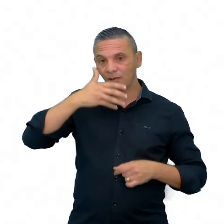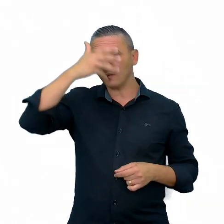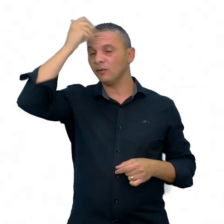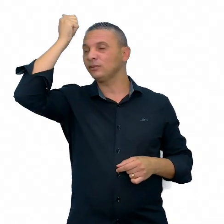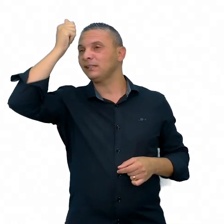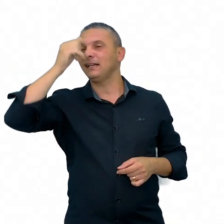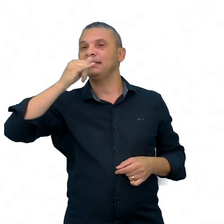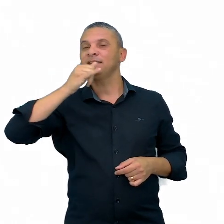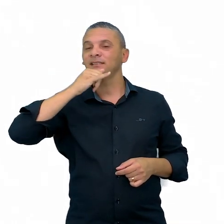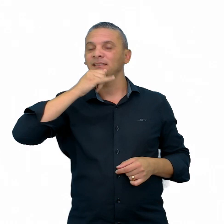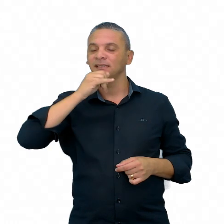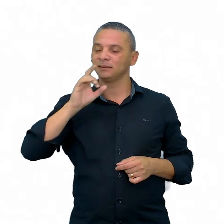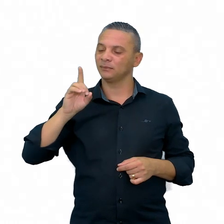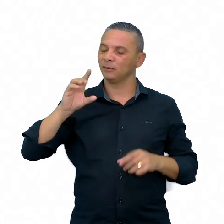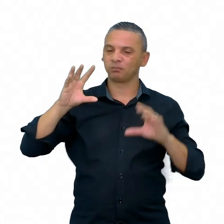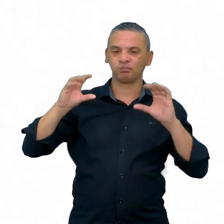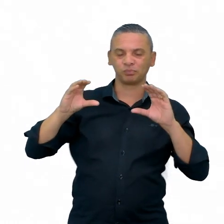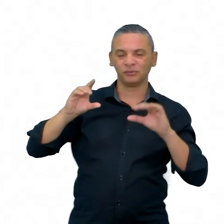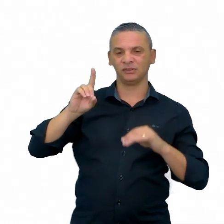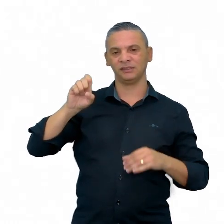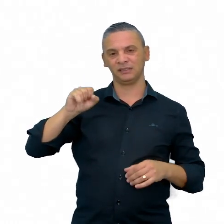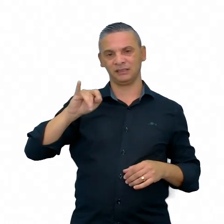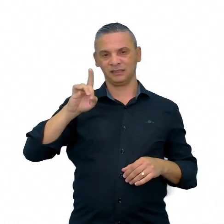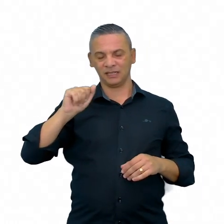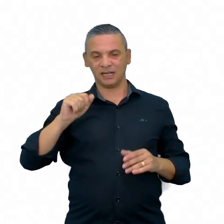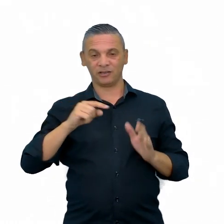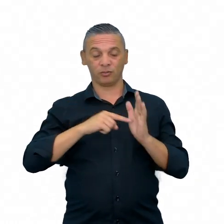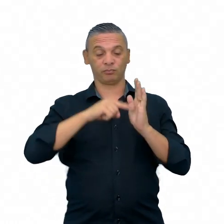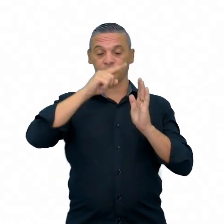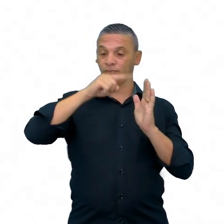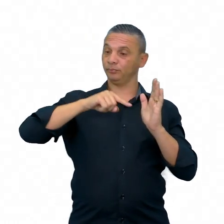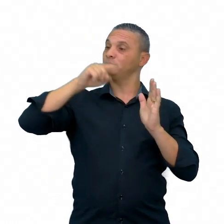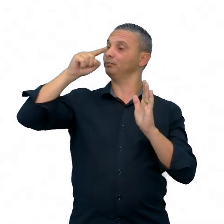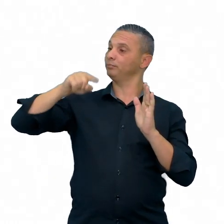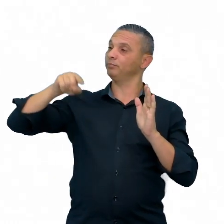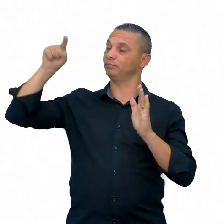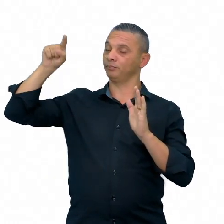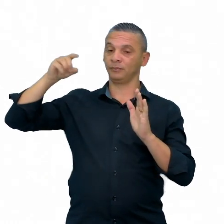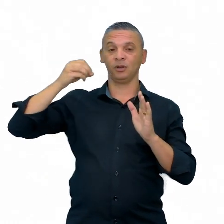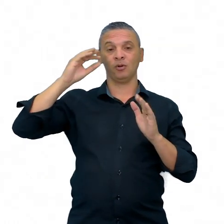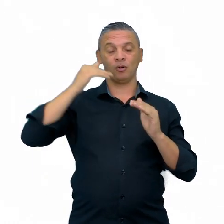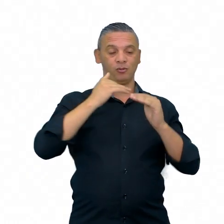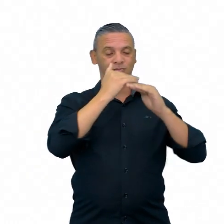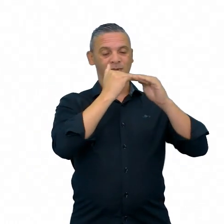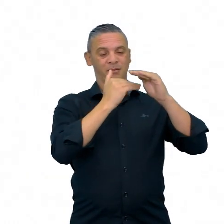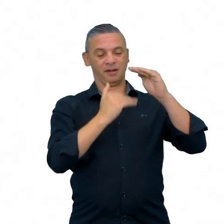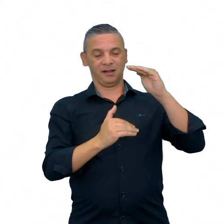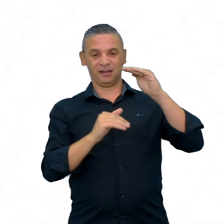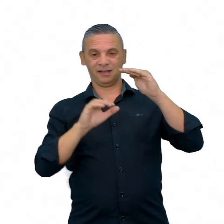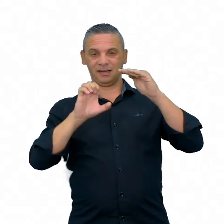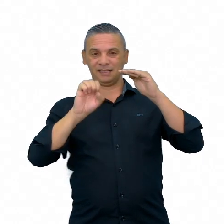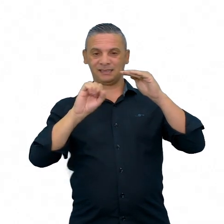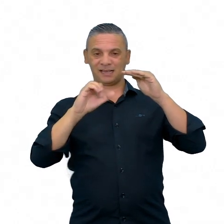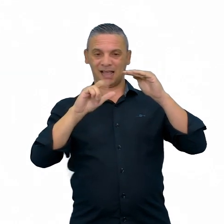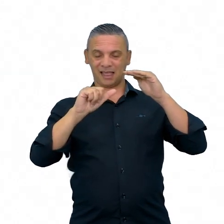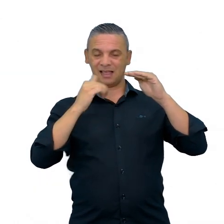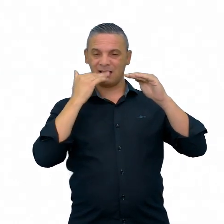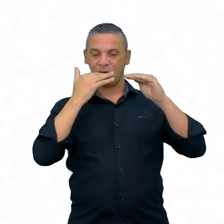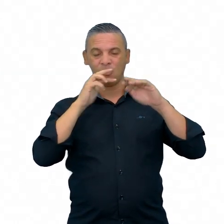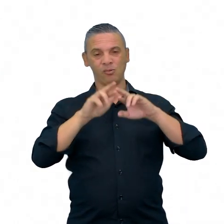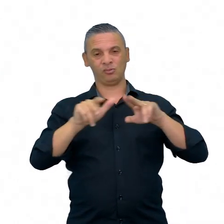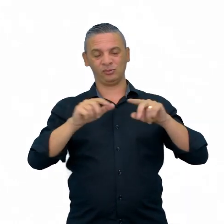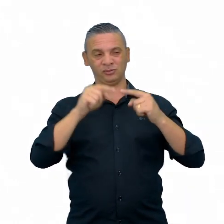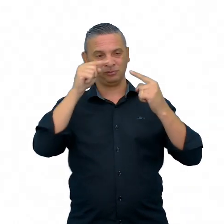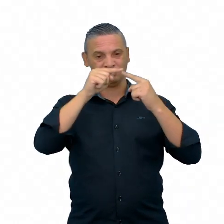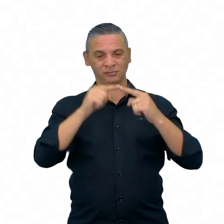média, a densidade, a escala, né? E em diversos contextos, né? Dentro